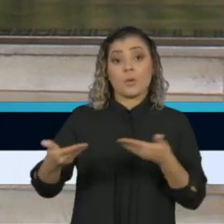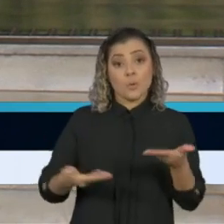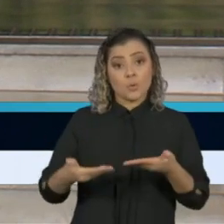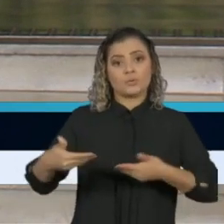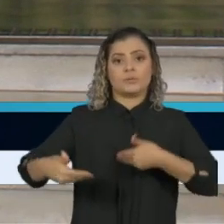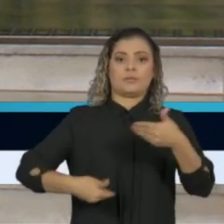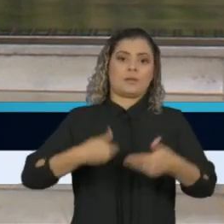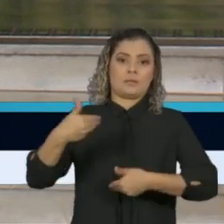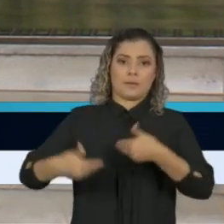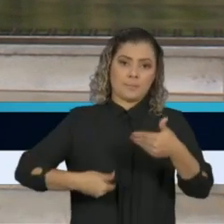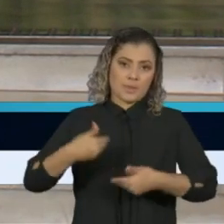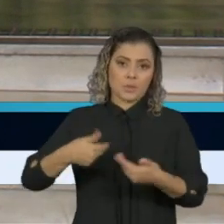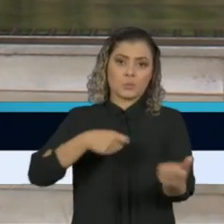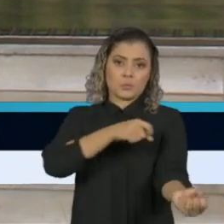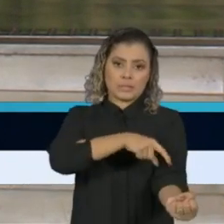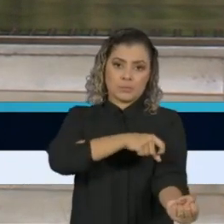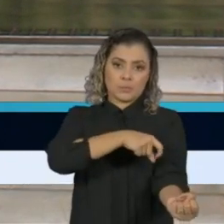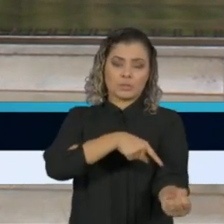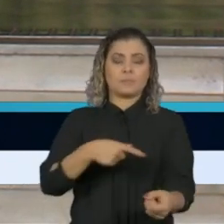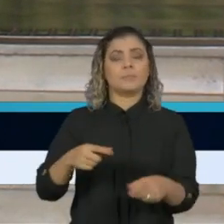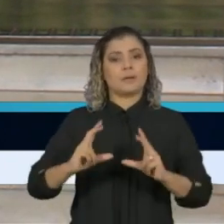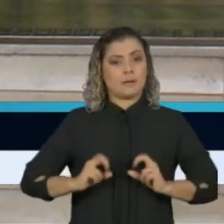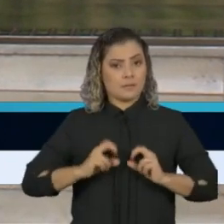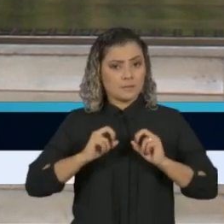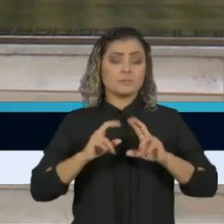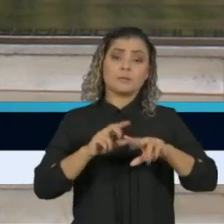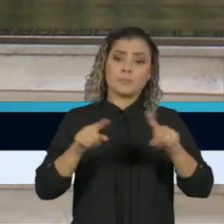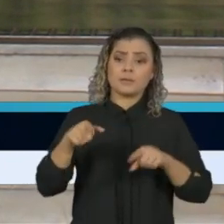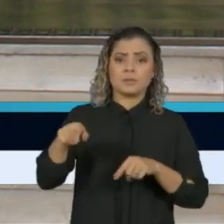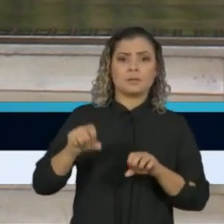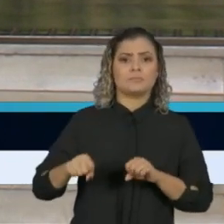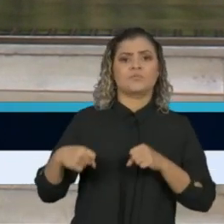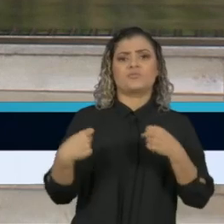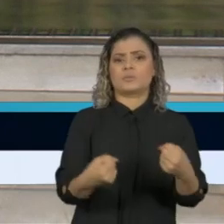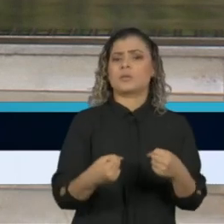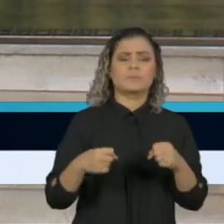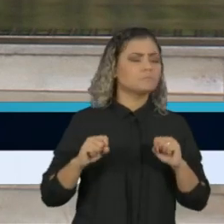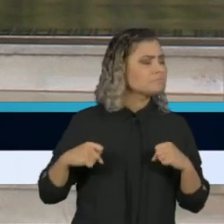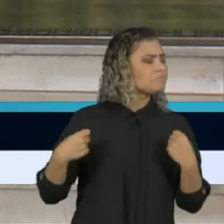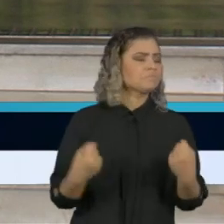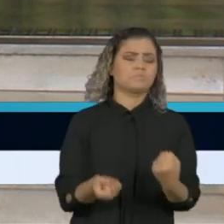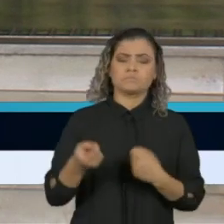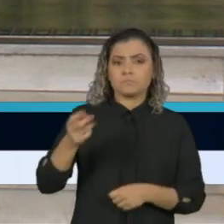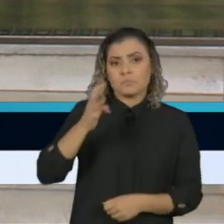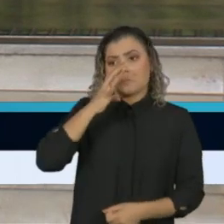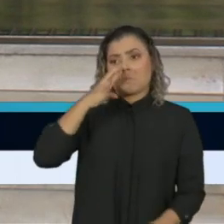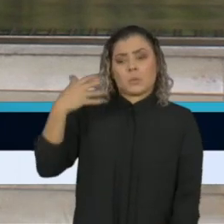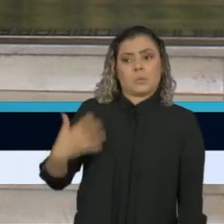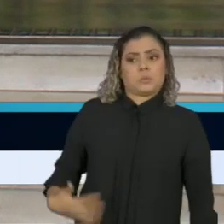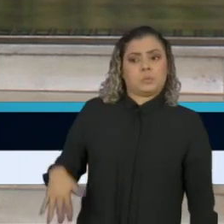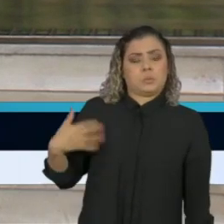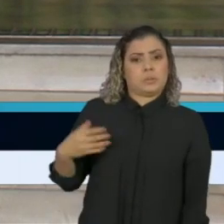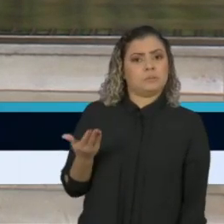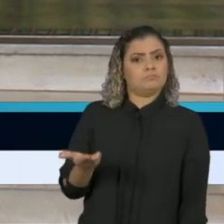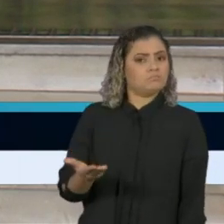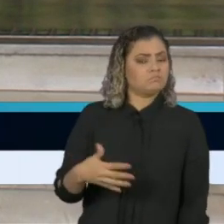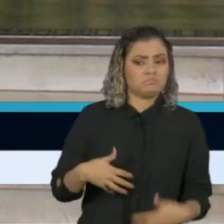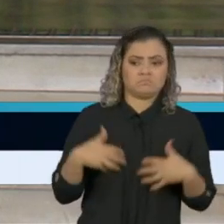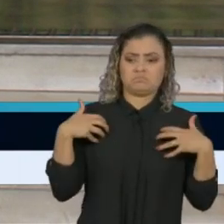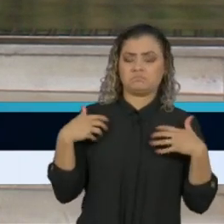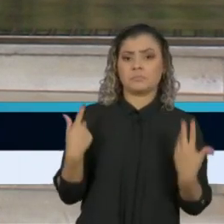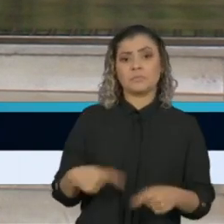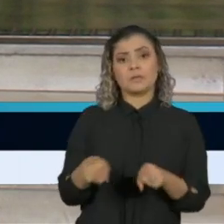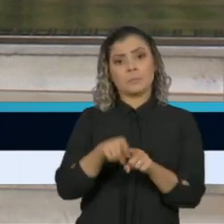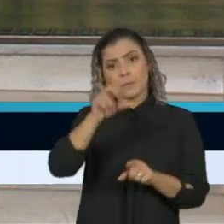o dia do seu tratamento, mas ele tem se esforçado de maneira admirável, assim como os prefeitos